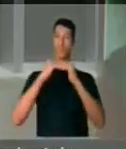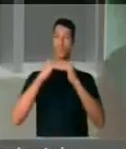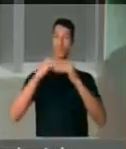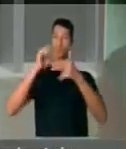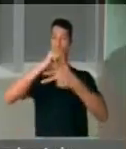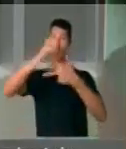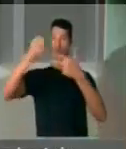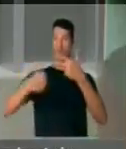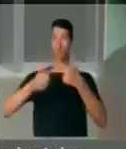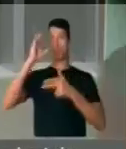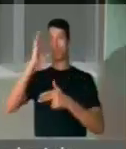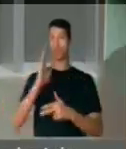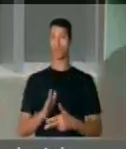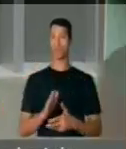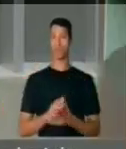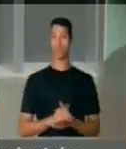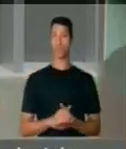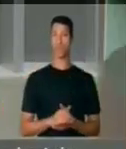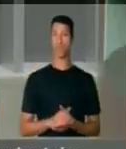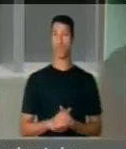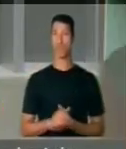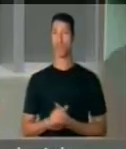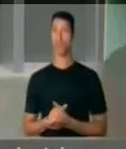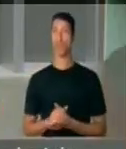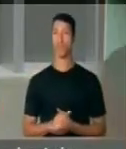os poderes no Brasil.